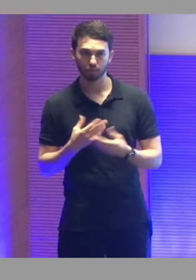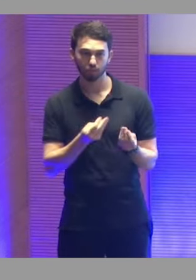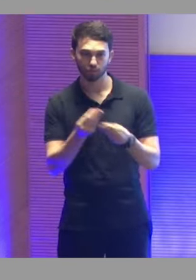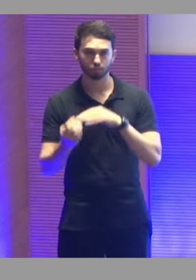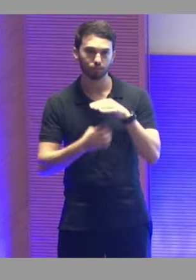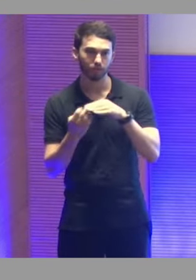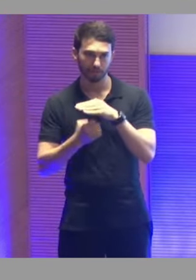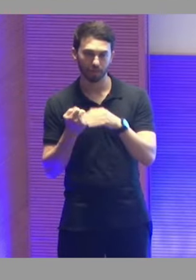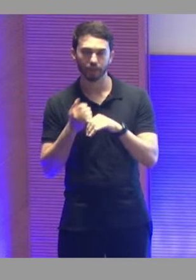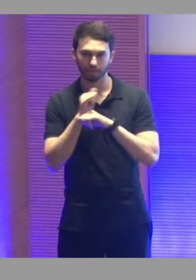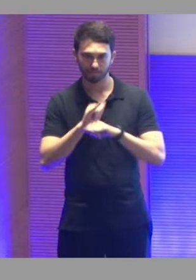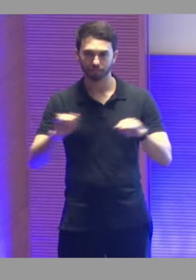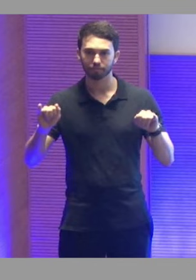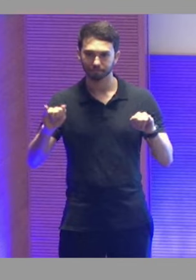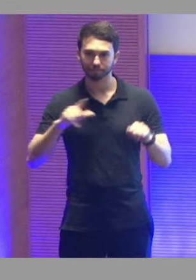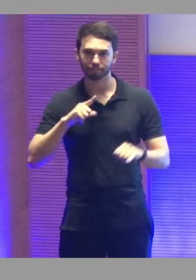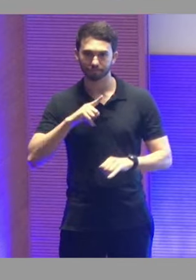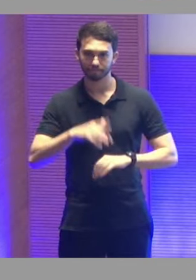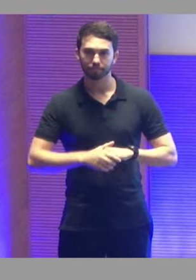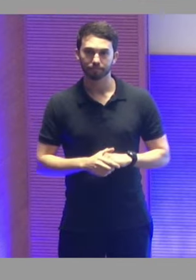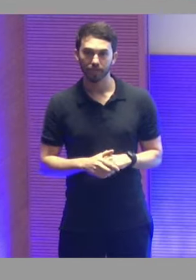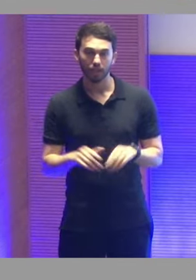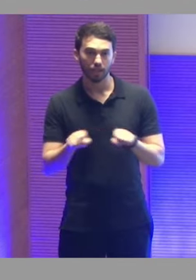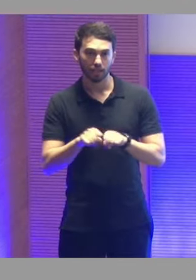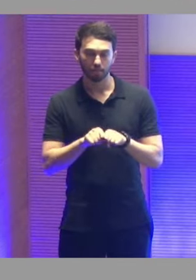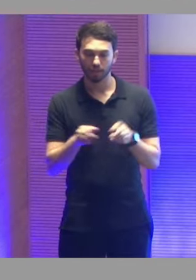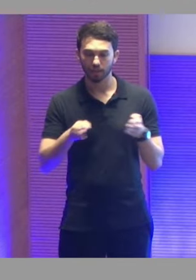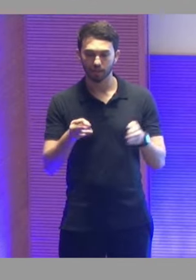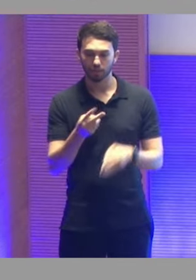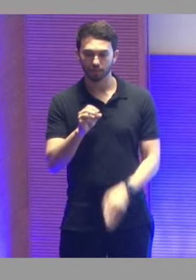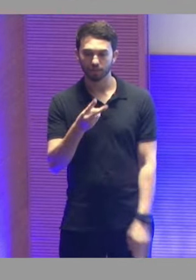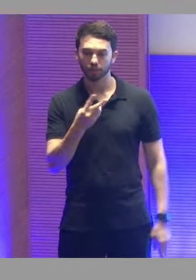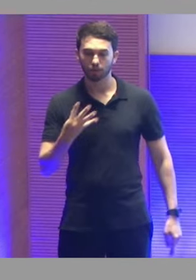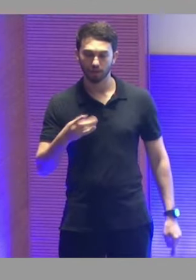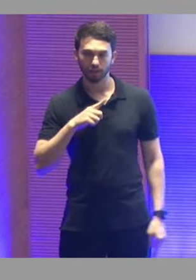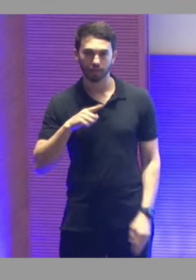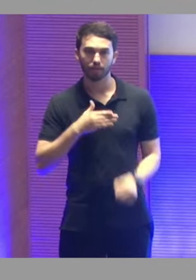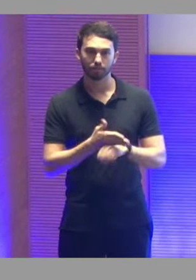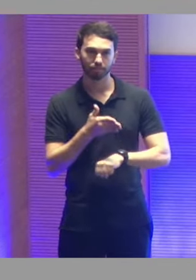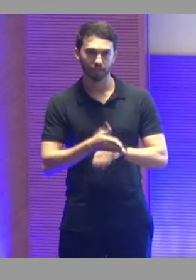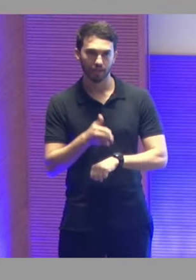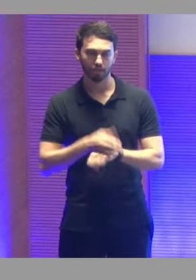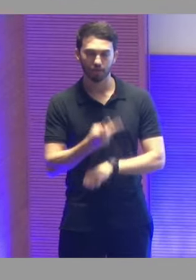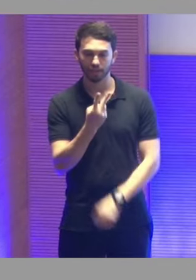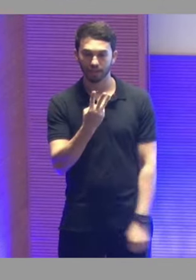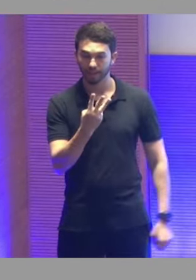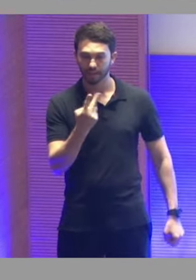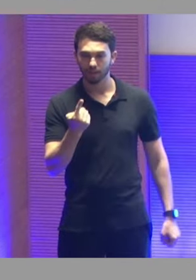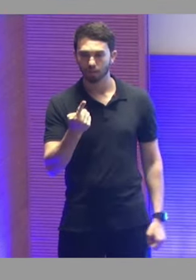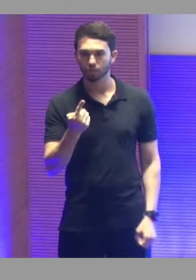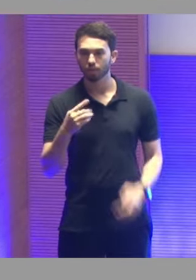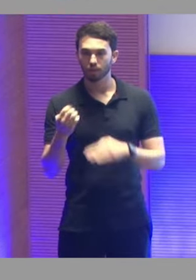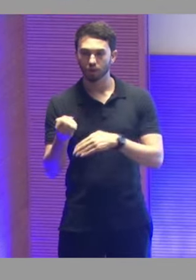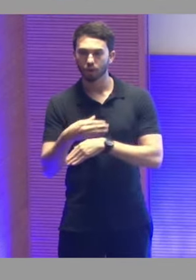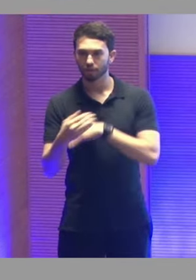reportando os seus inventários eh no ciclo 2024 nós contamos com a participação de 31 novas organizações do setor da